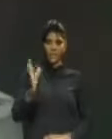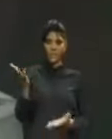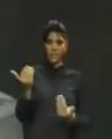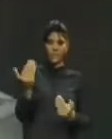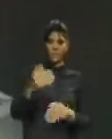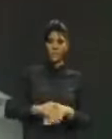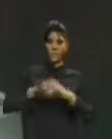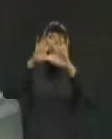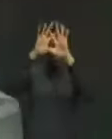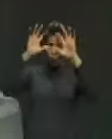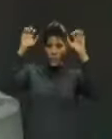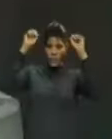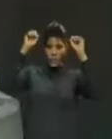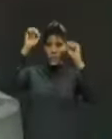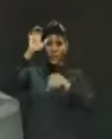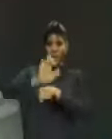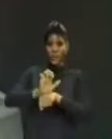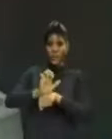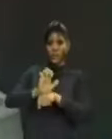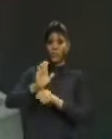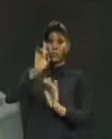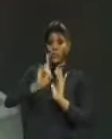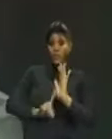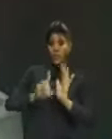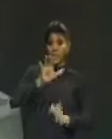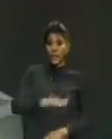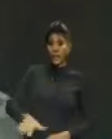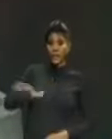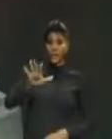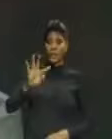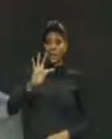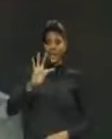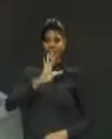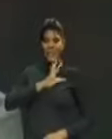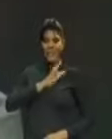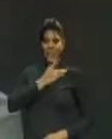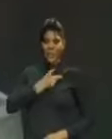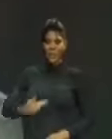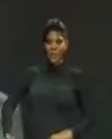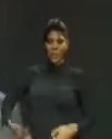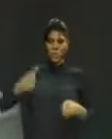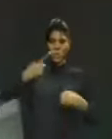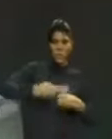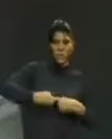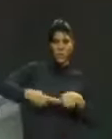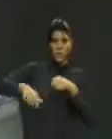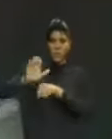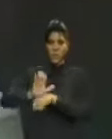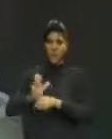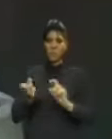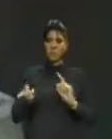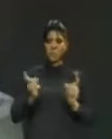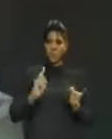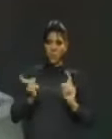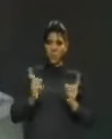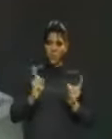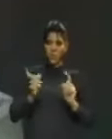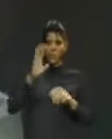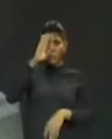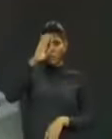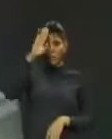dos Direitos da Criança, técnicos governamentais, tanto de município como do Estado do Ceará, em especial